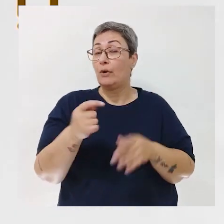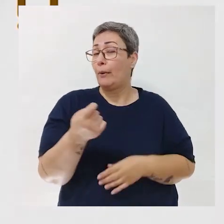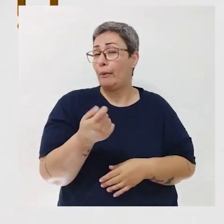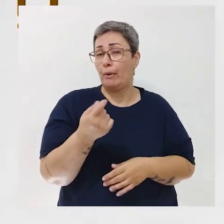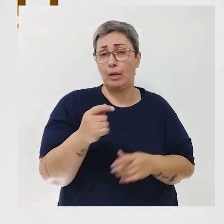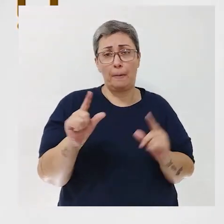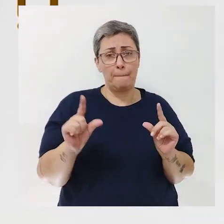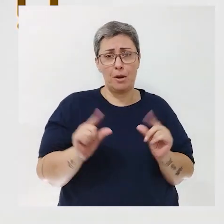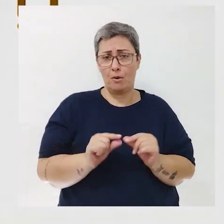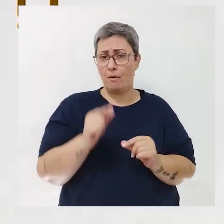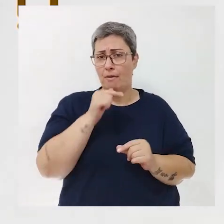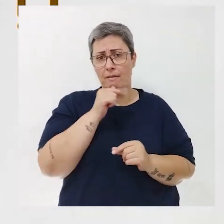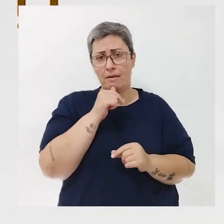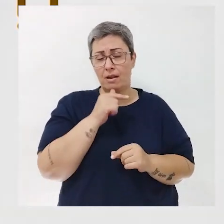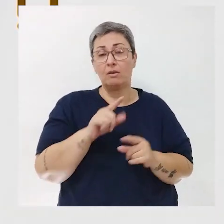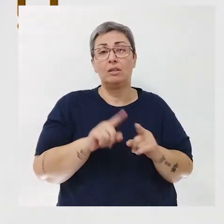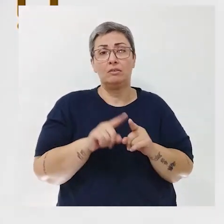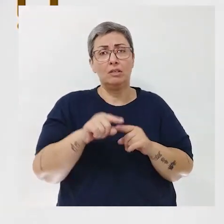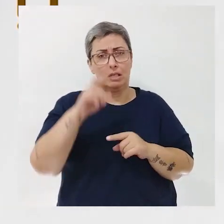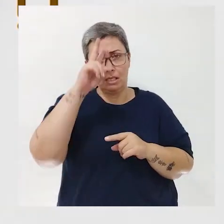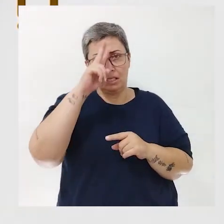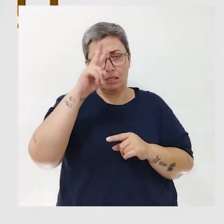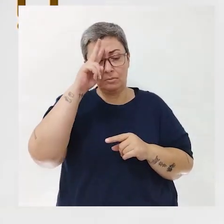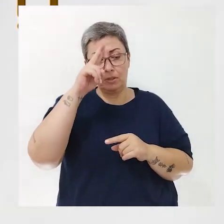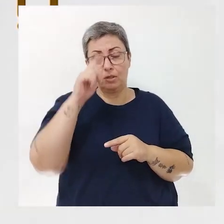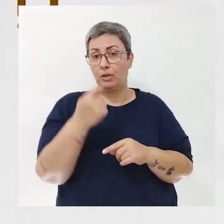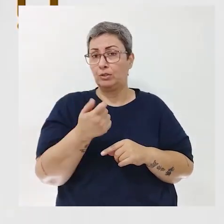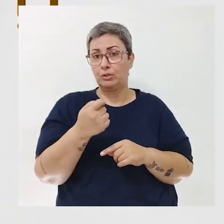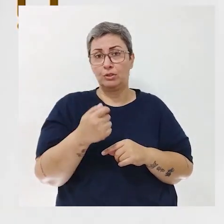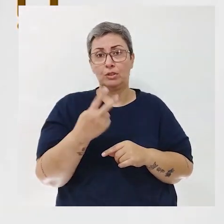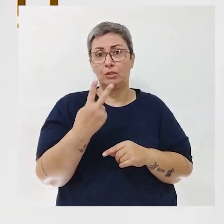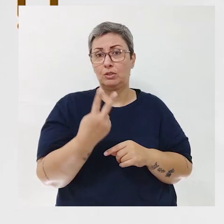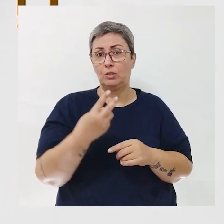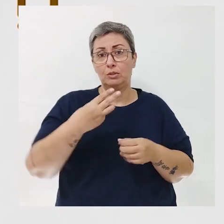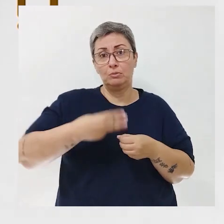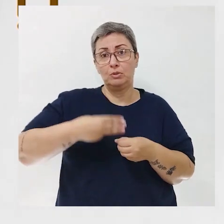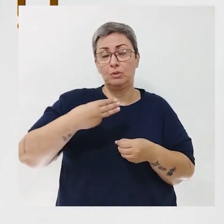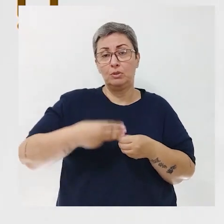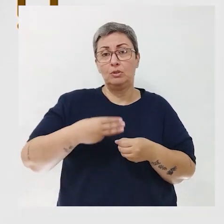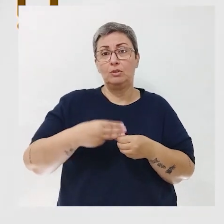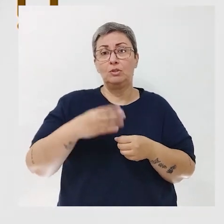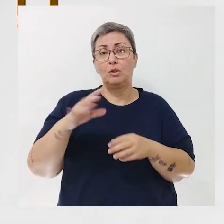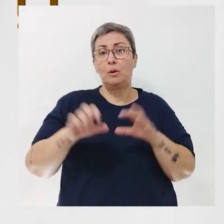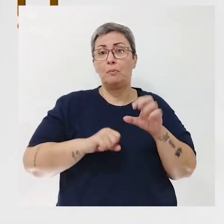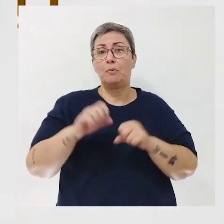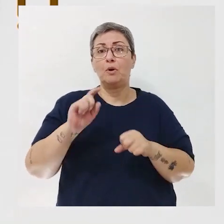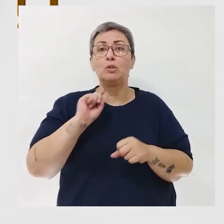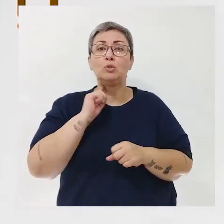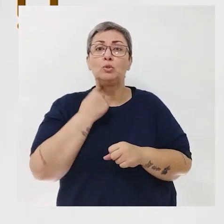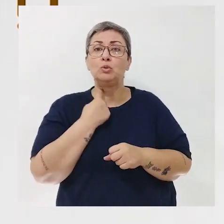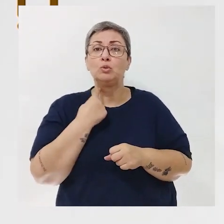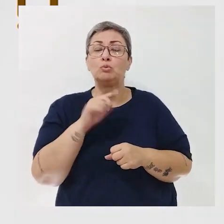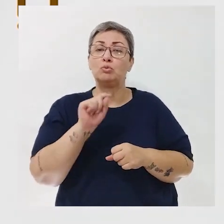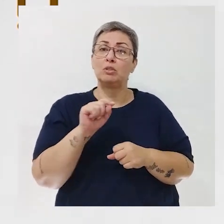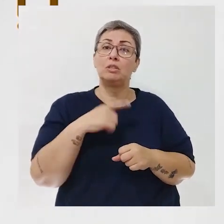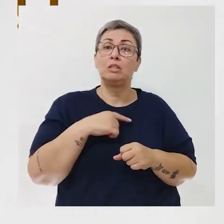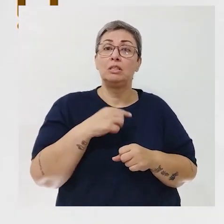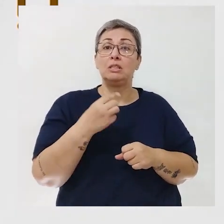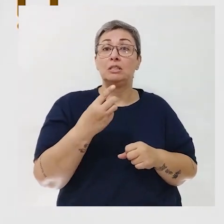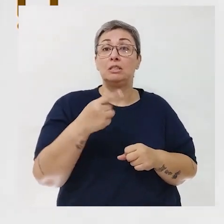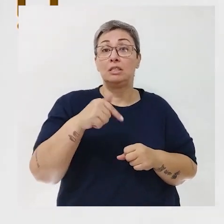era bem menor do que a da água. Você se lembra? Apenas 2 municípios coletavam o esgoto de pelo